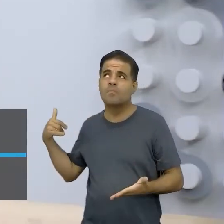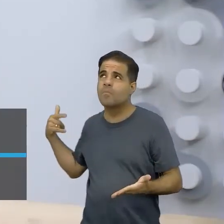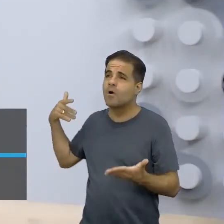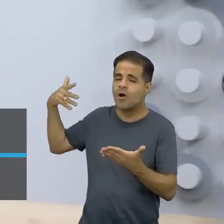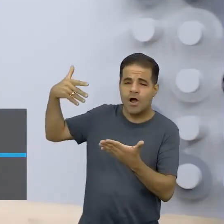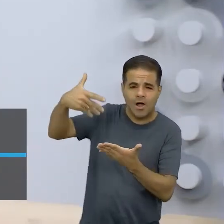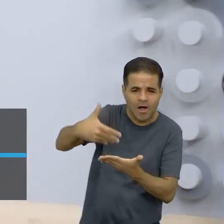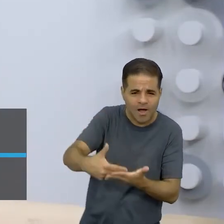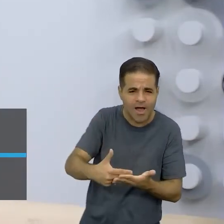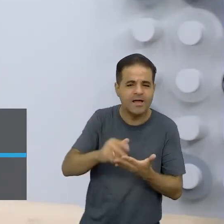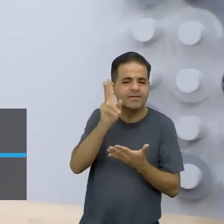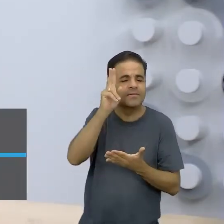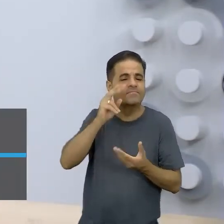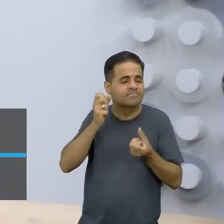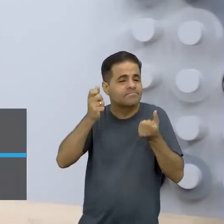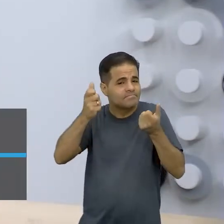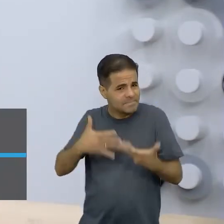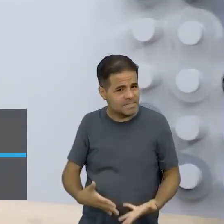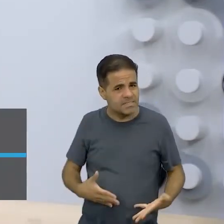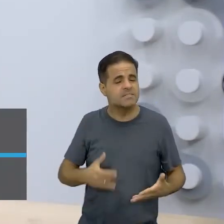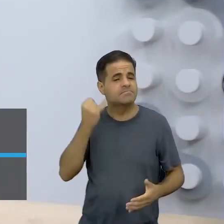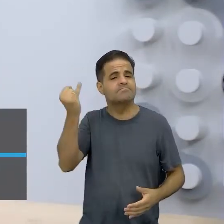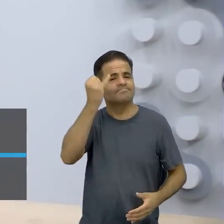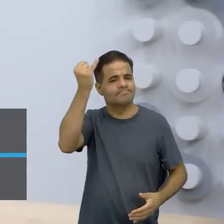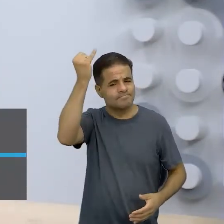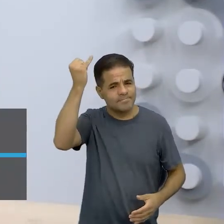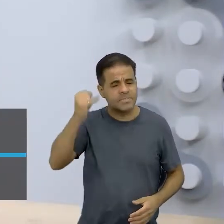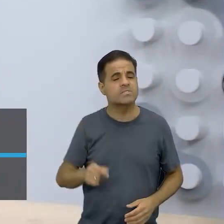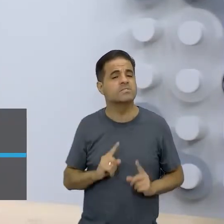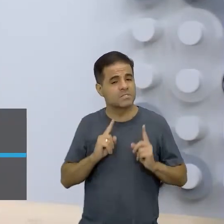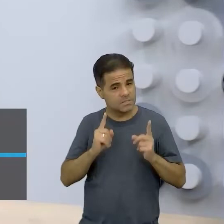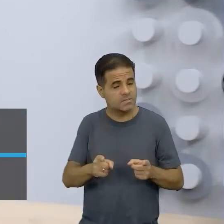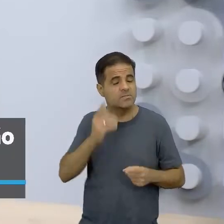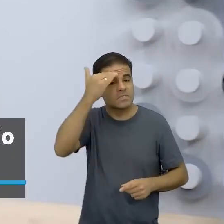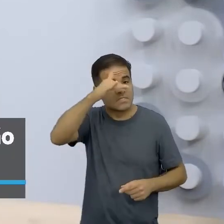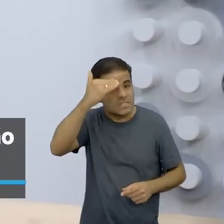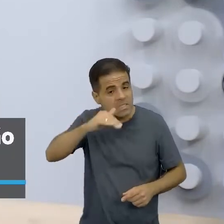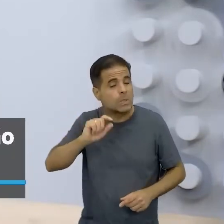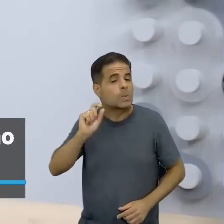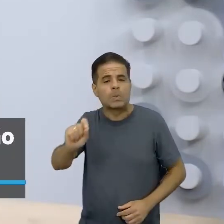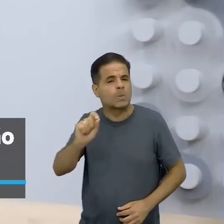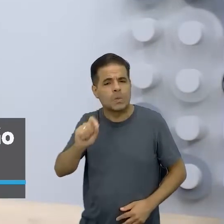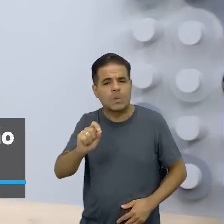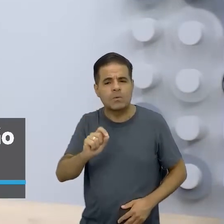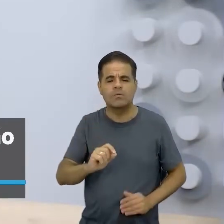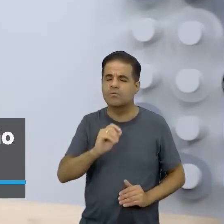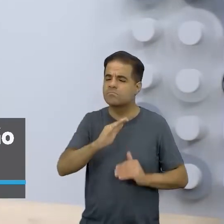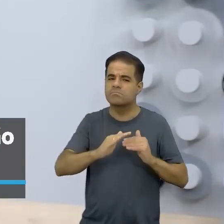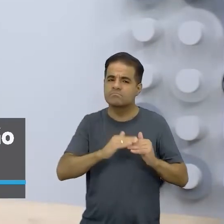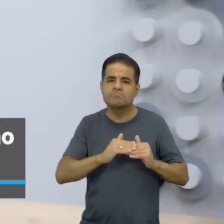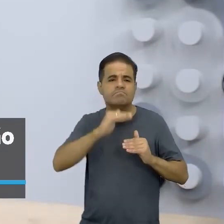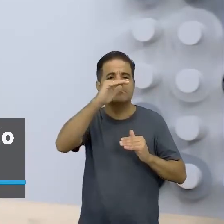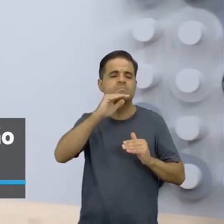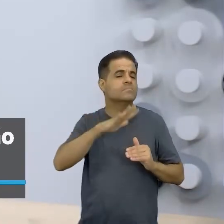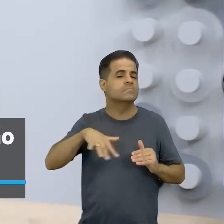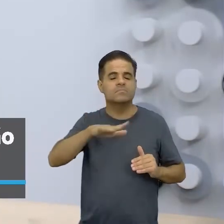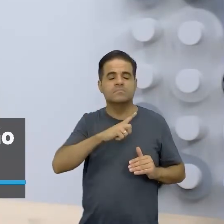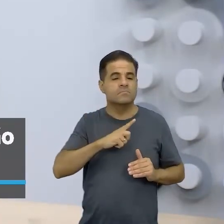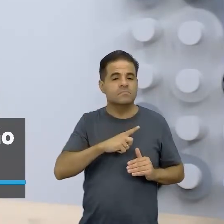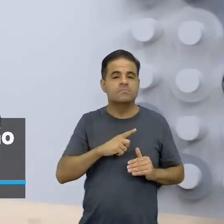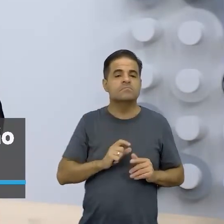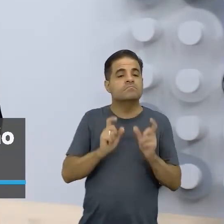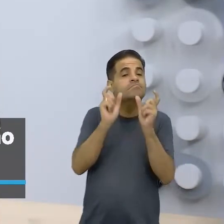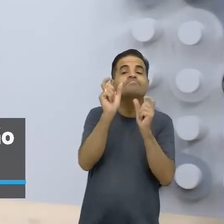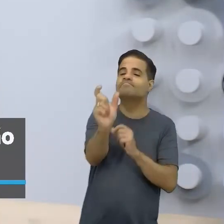trazem, né? Então, olha que importante você entender o que está além